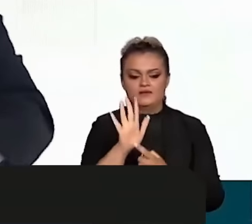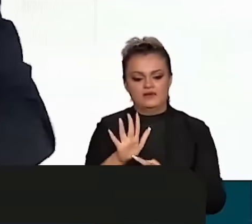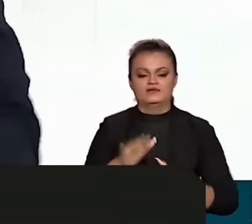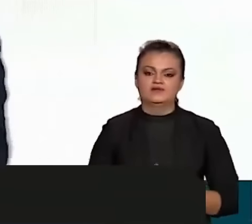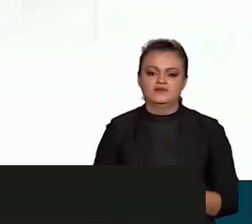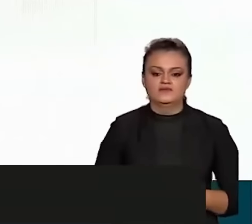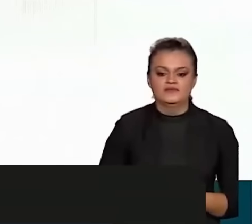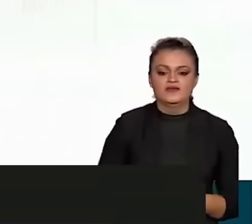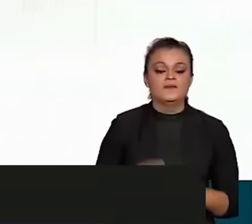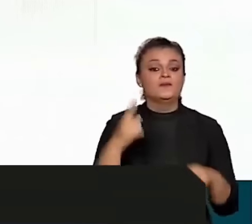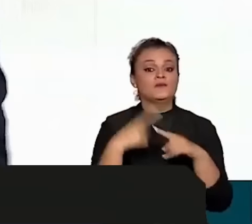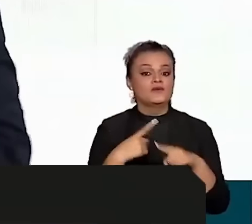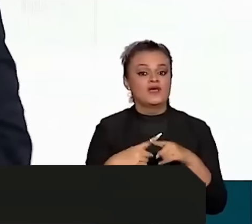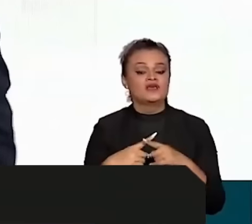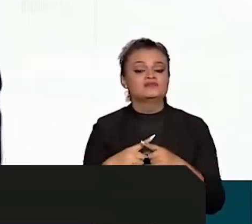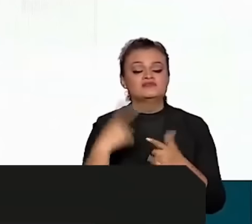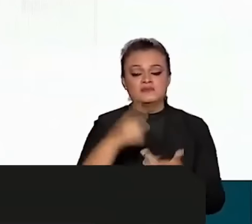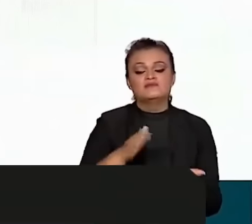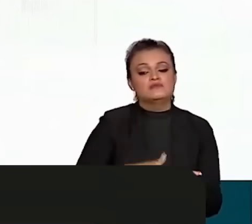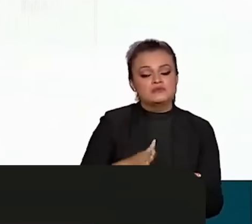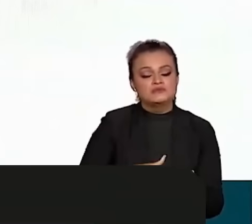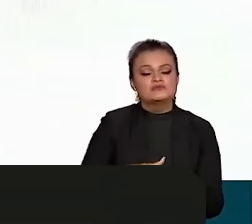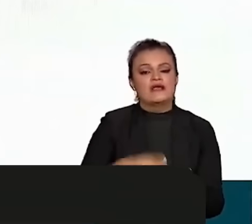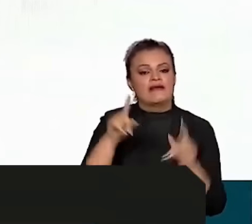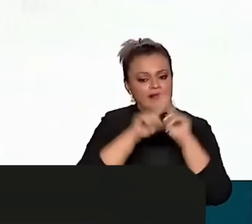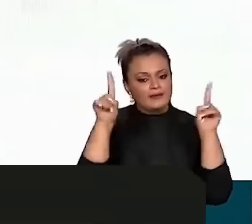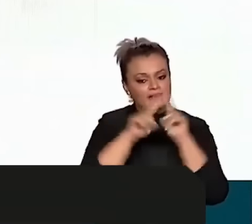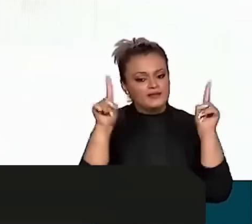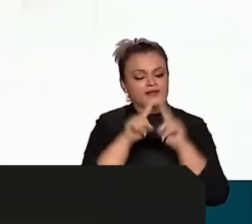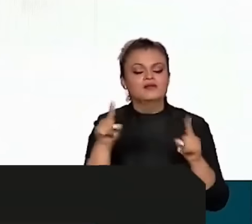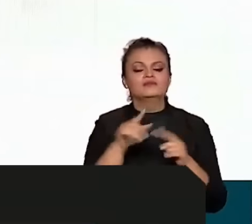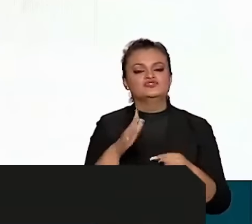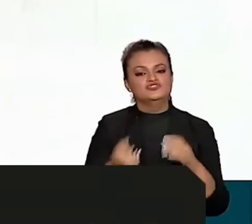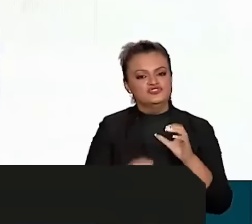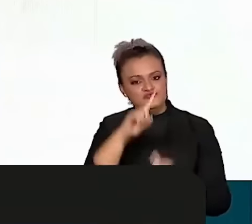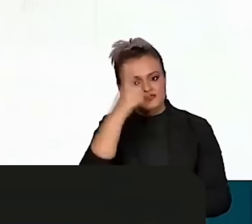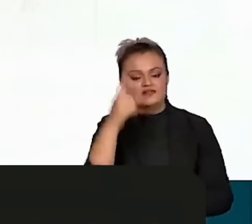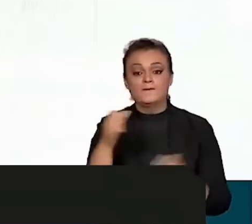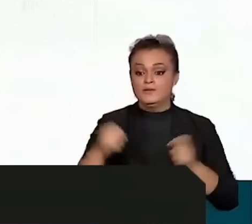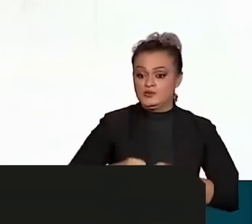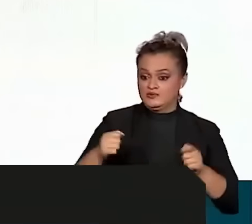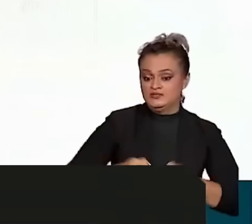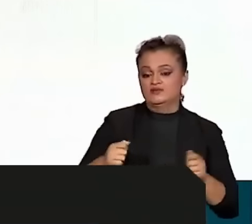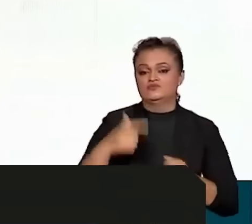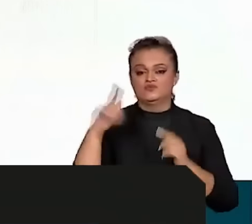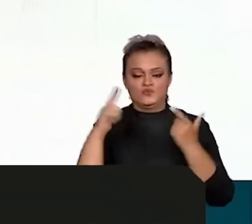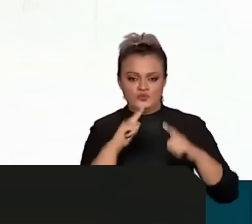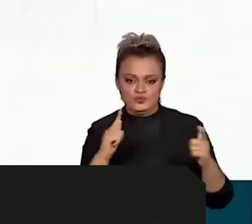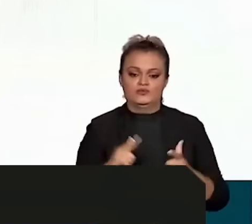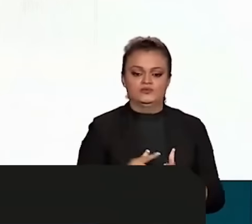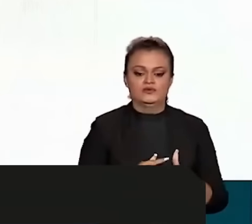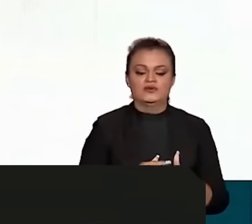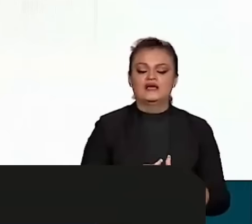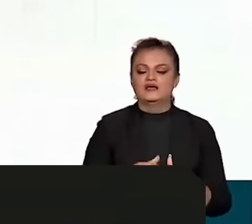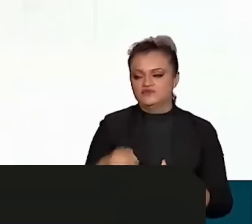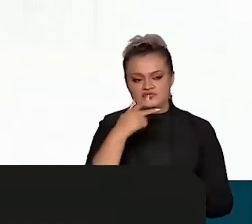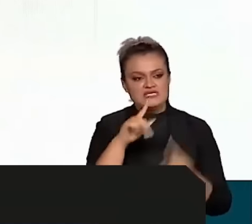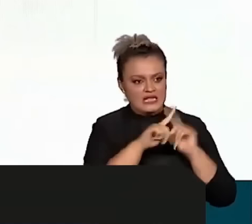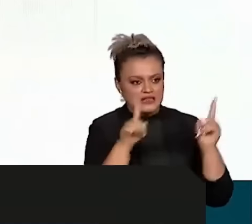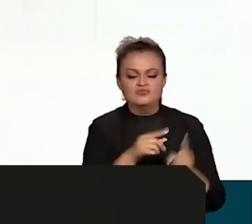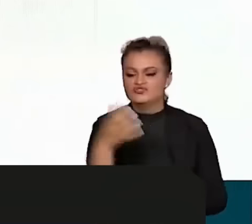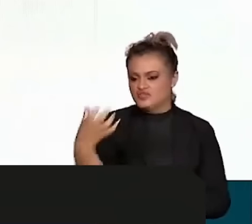à fabricação de medicamentos e também os pedidos para a liberação de alguns remédios por parte da Anvisa. A nova